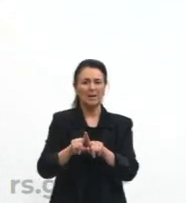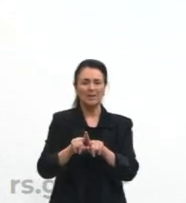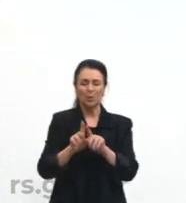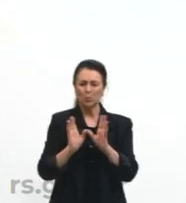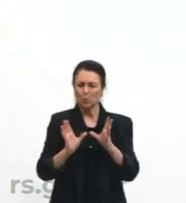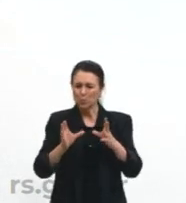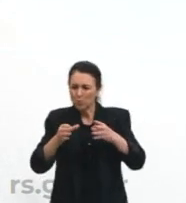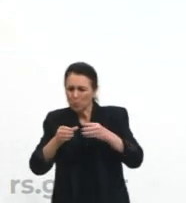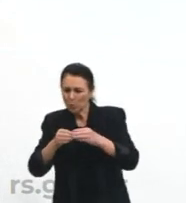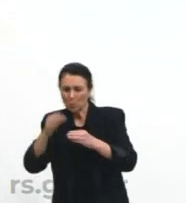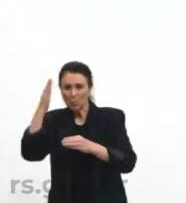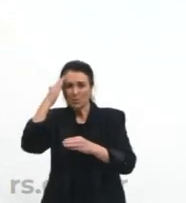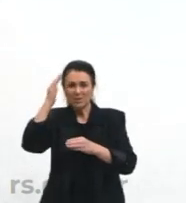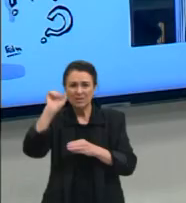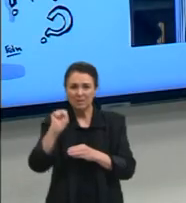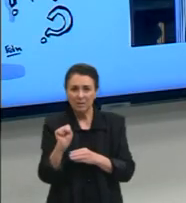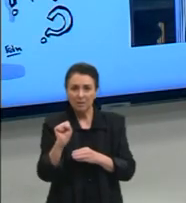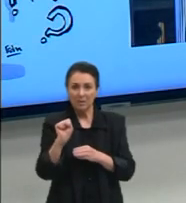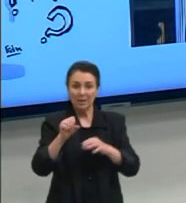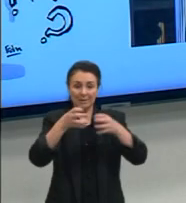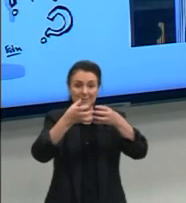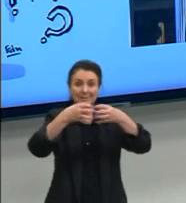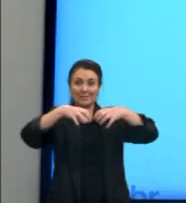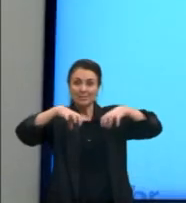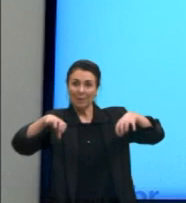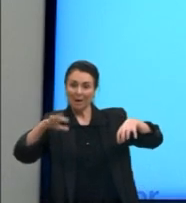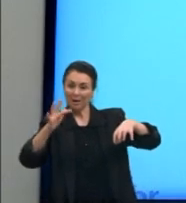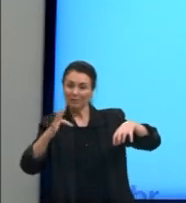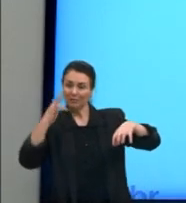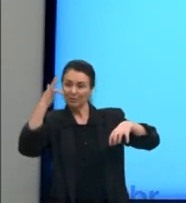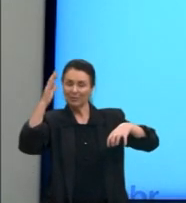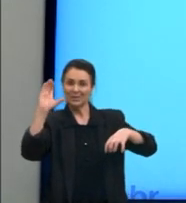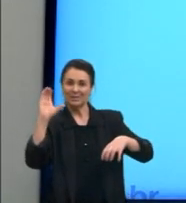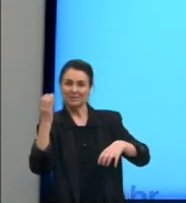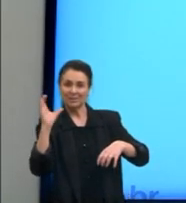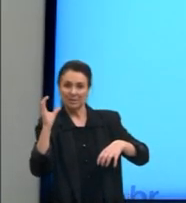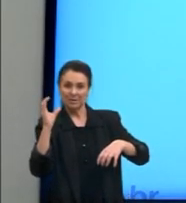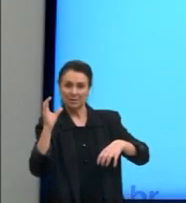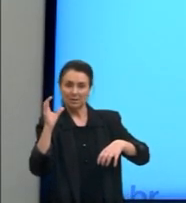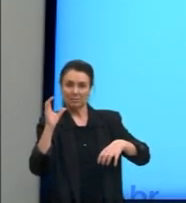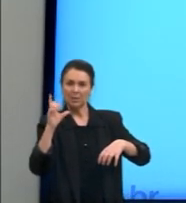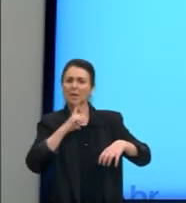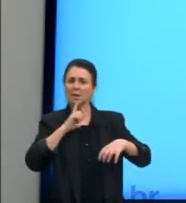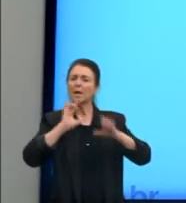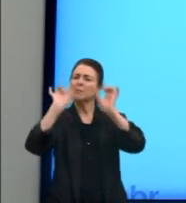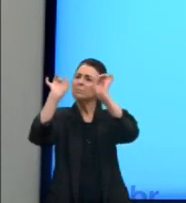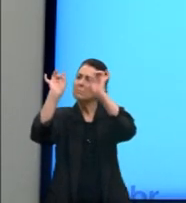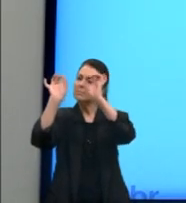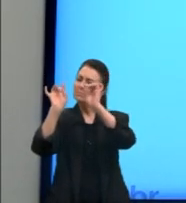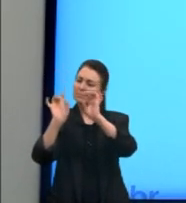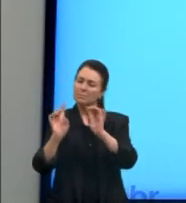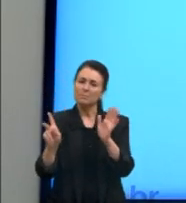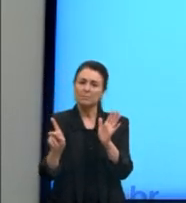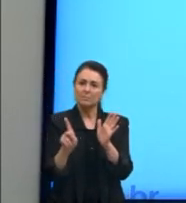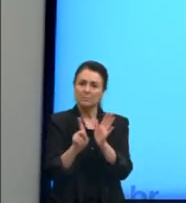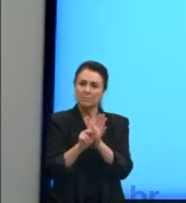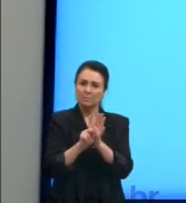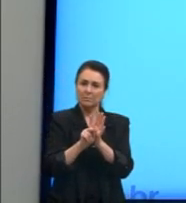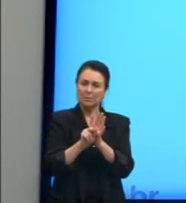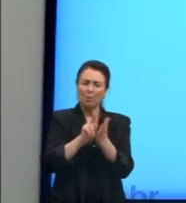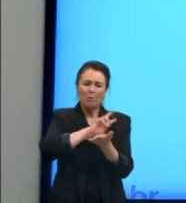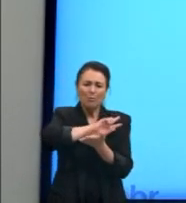aqui ocorre a separação entre filosofia e ciência com a as especialidades né começa essas várias